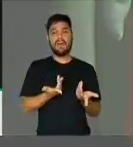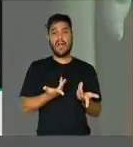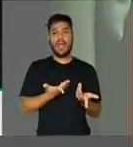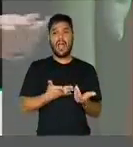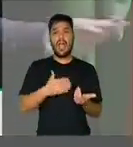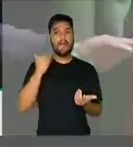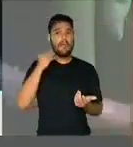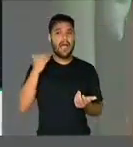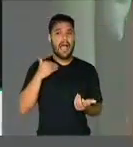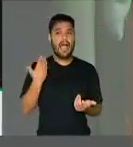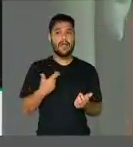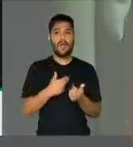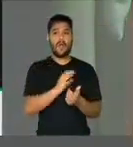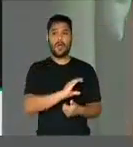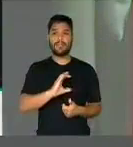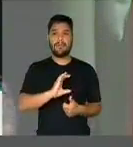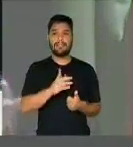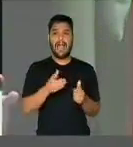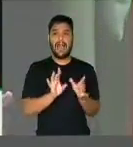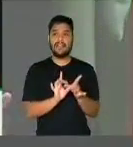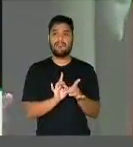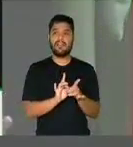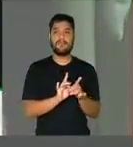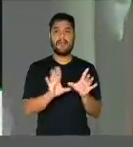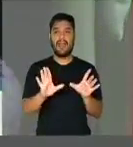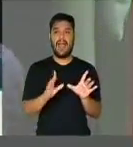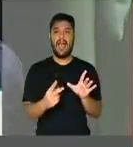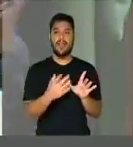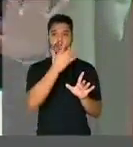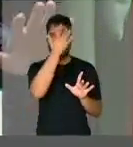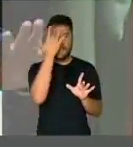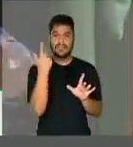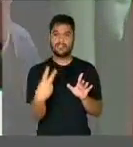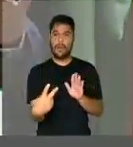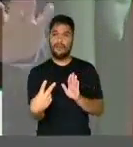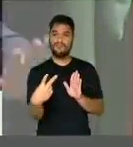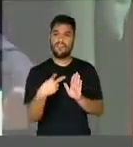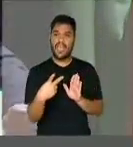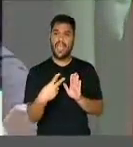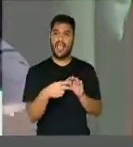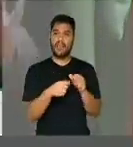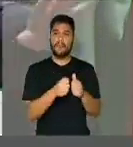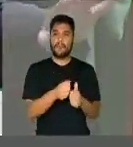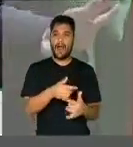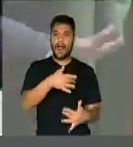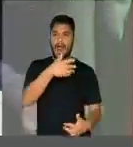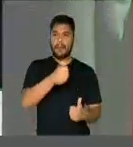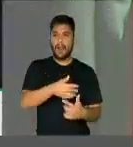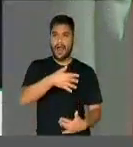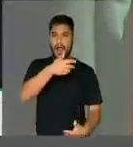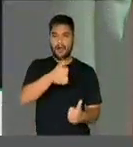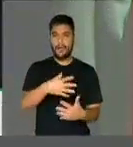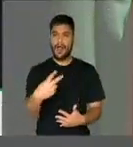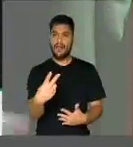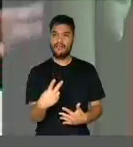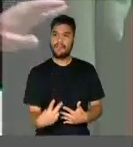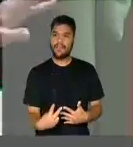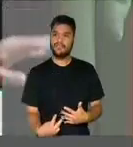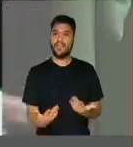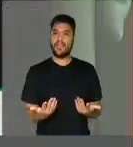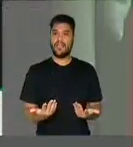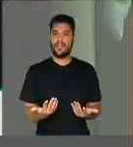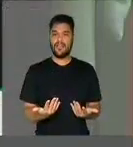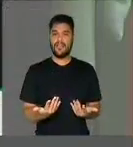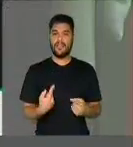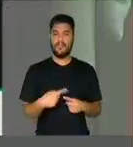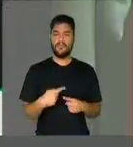bancário estava disponível, que estava liberado para ter acesso a quem quiser fosse. Pela